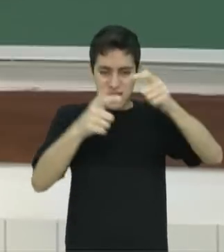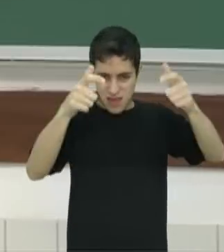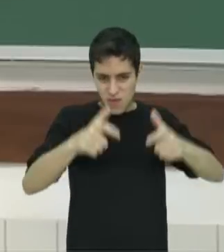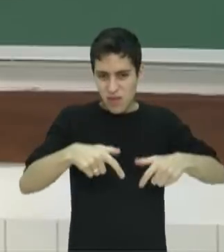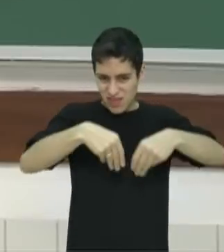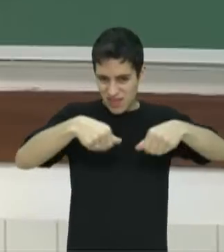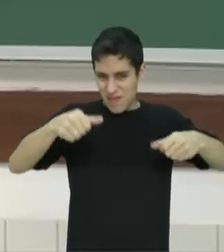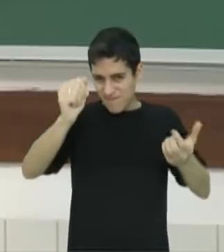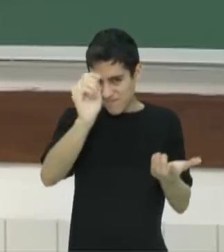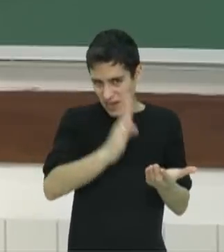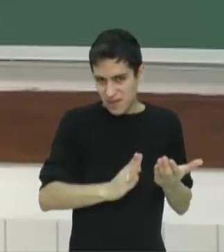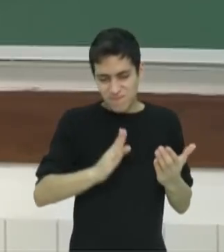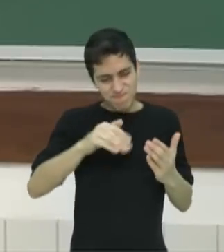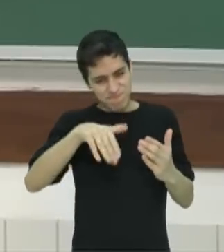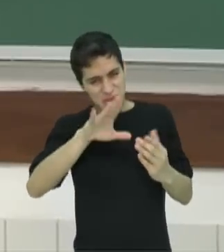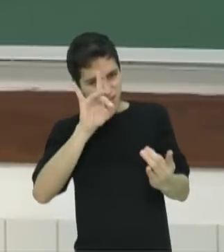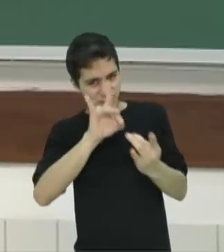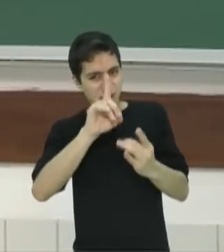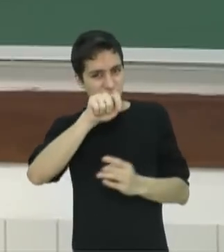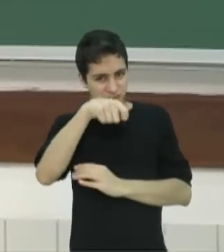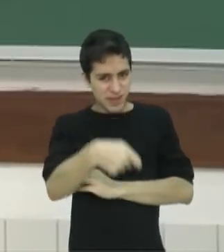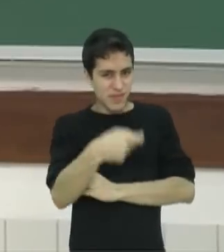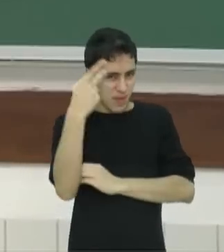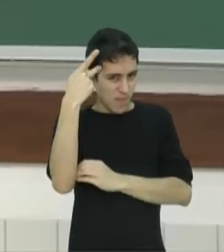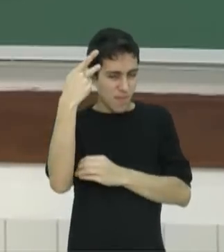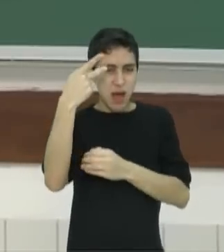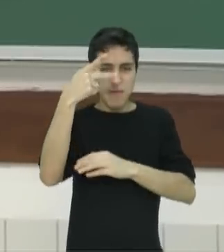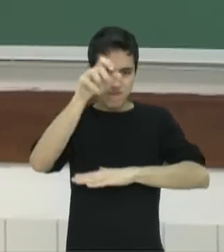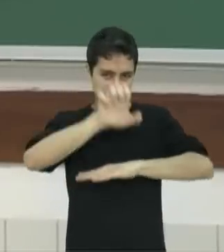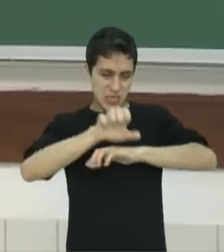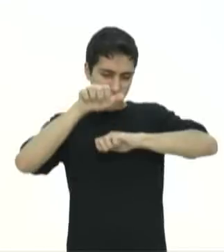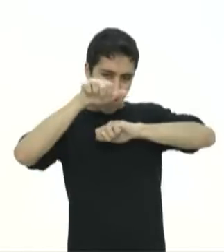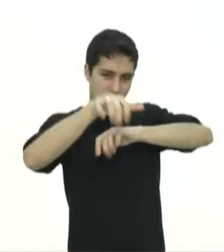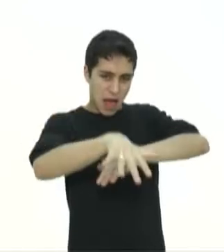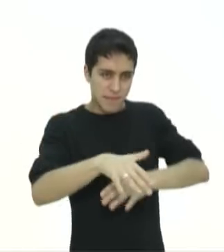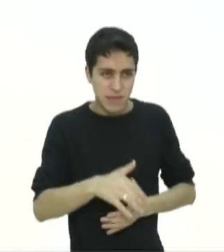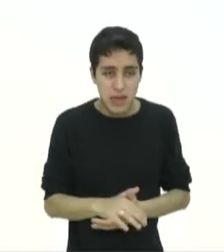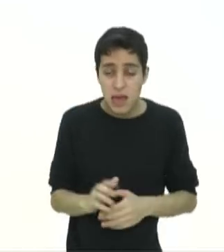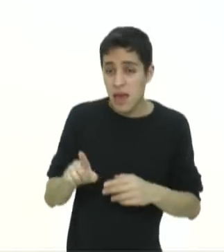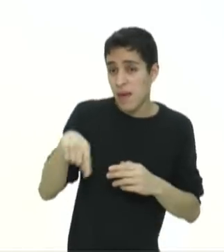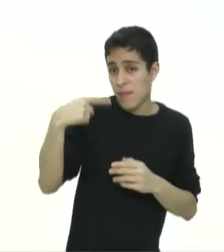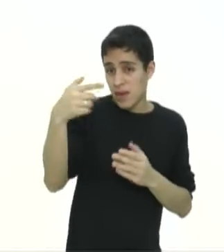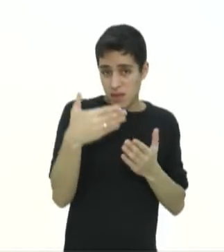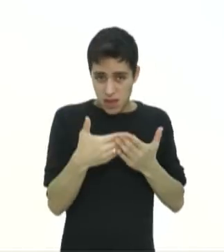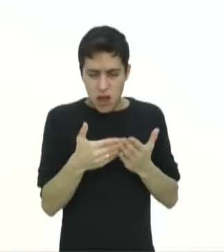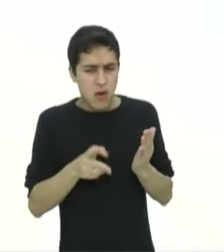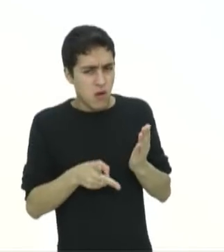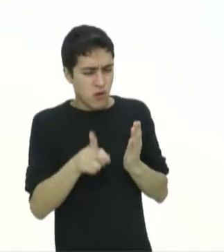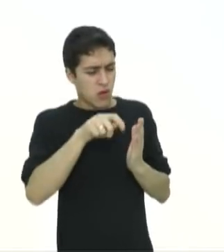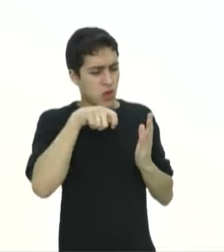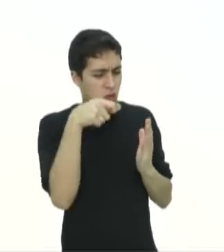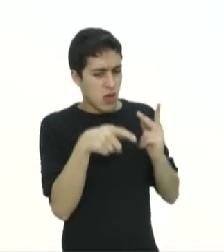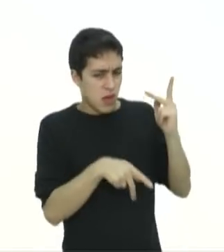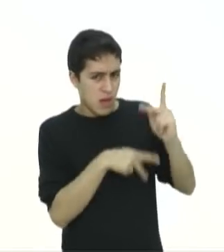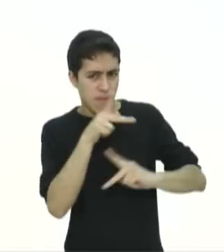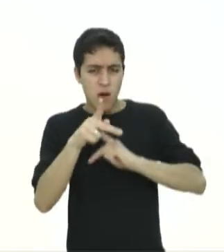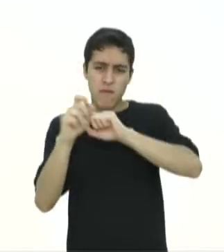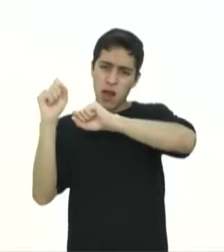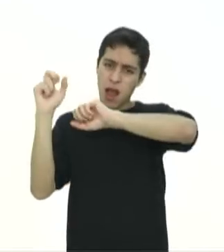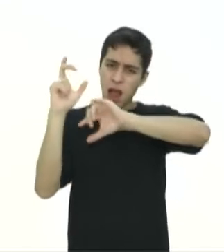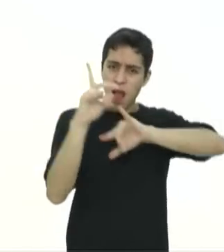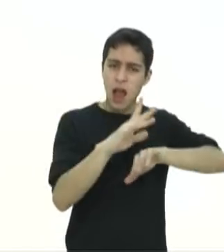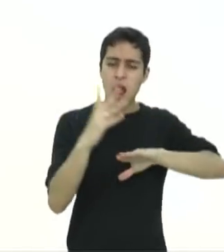Paulo. Na próxima aula, nós vamos continuar estudando os povos imigrantes e vamos conhecer